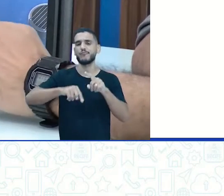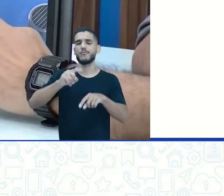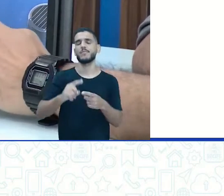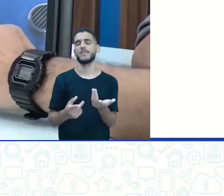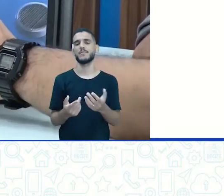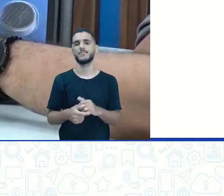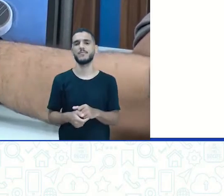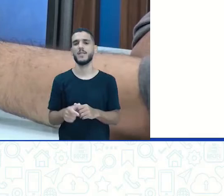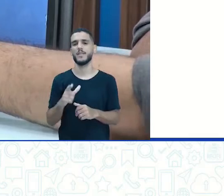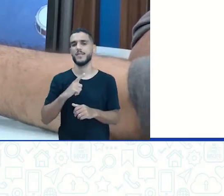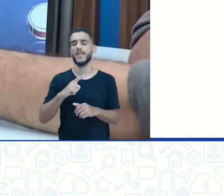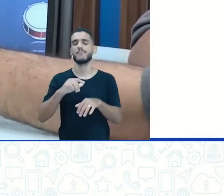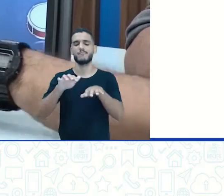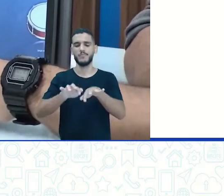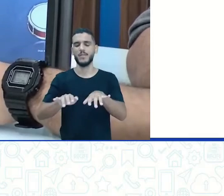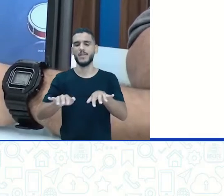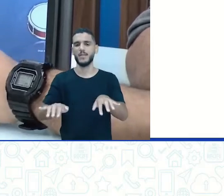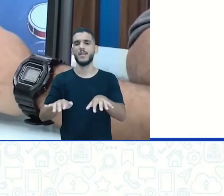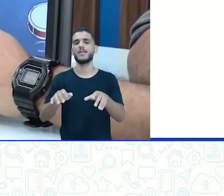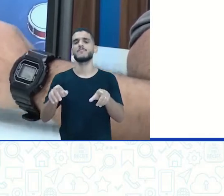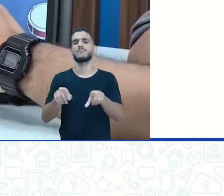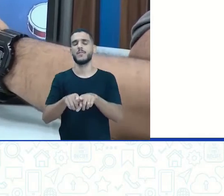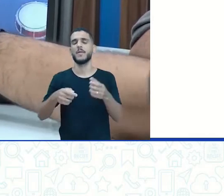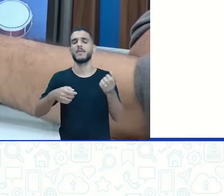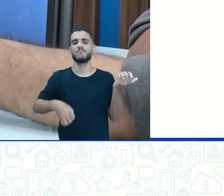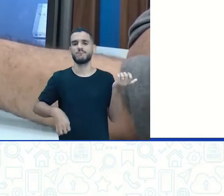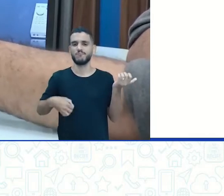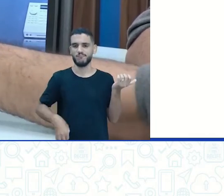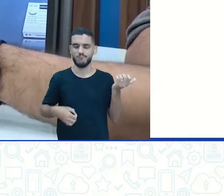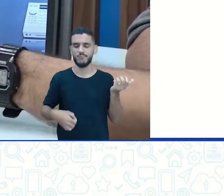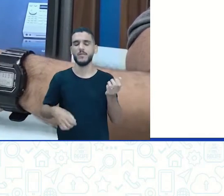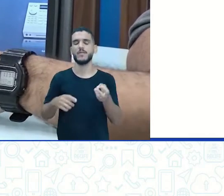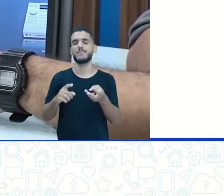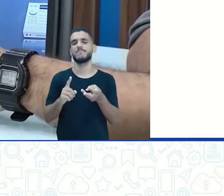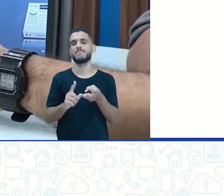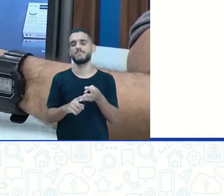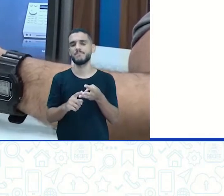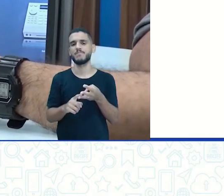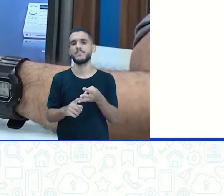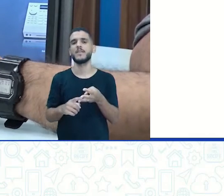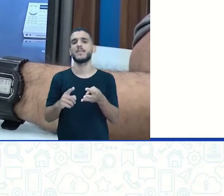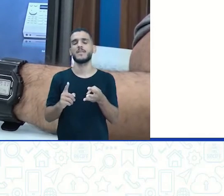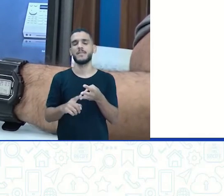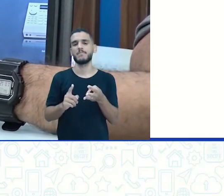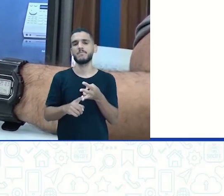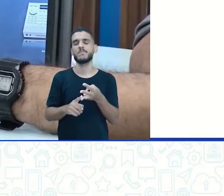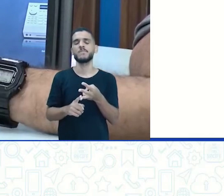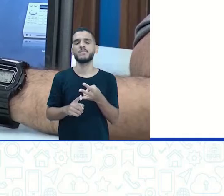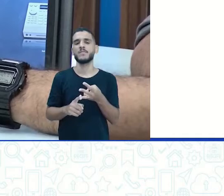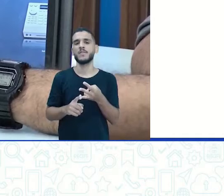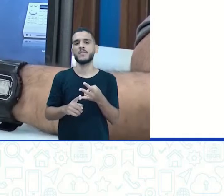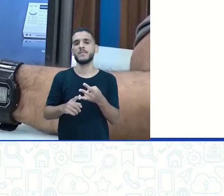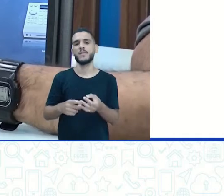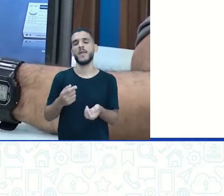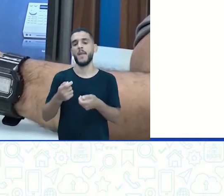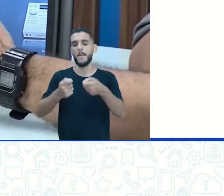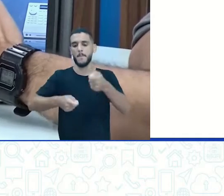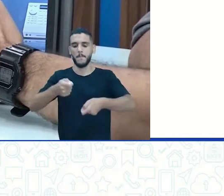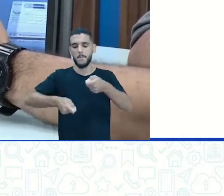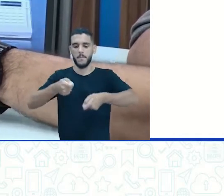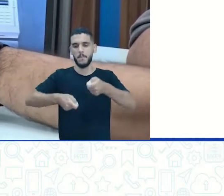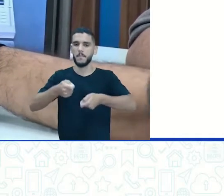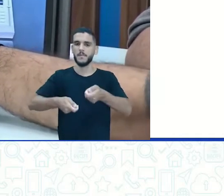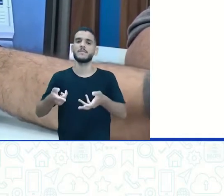tocados. Tem o teclado, tem a guitarra, tem o drum kit, que é uma espécie de